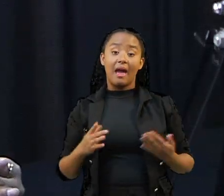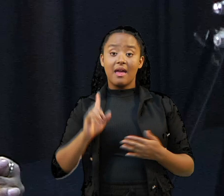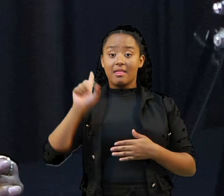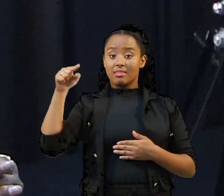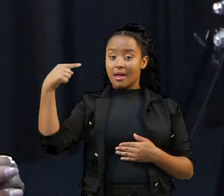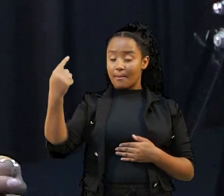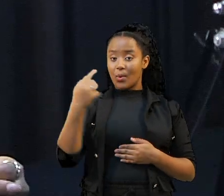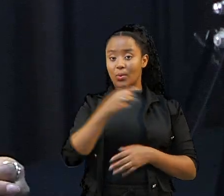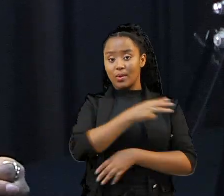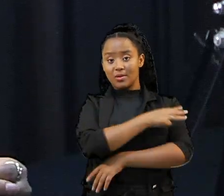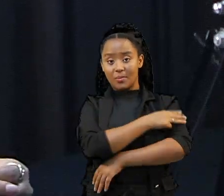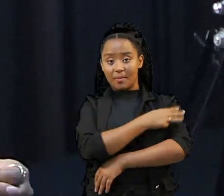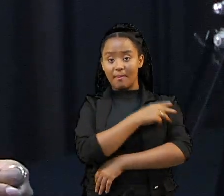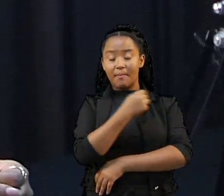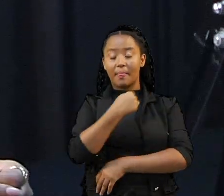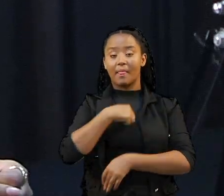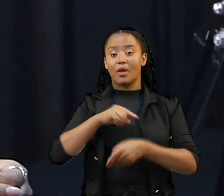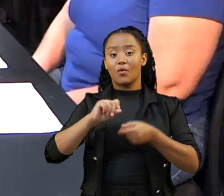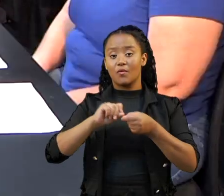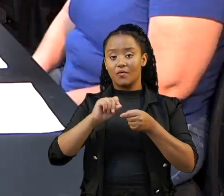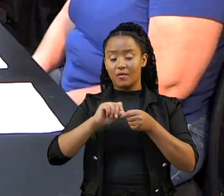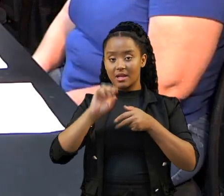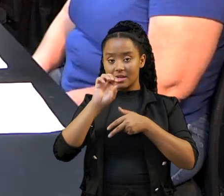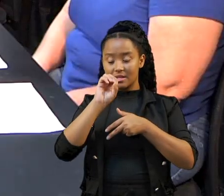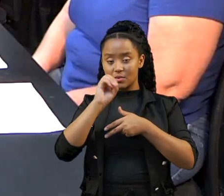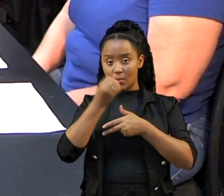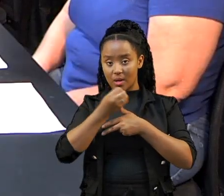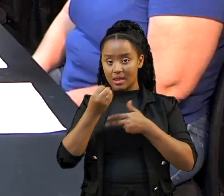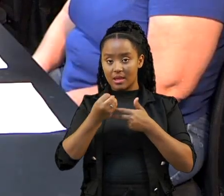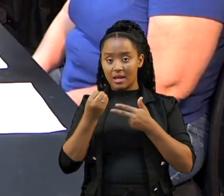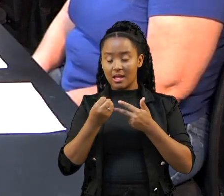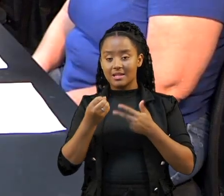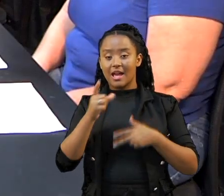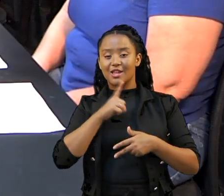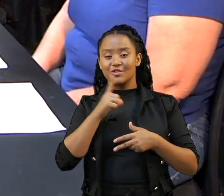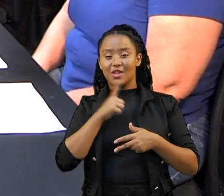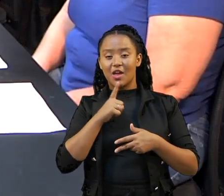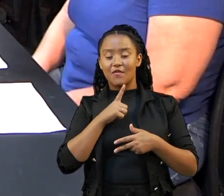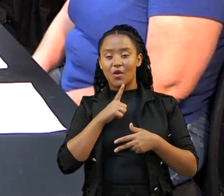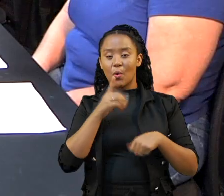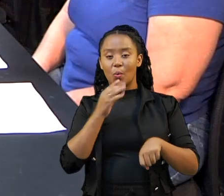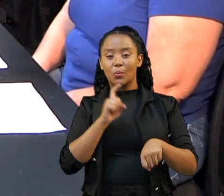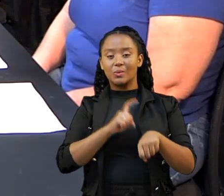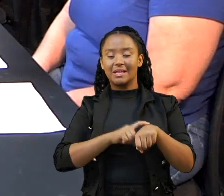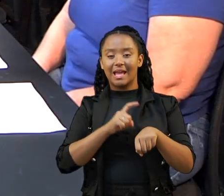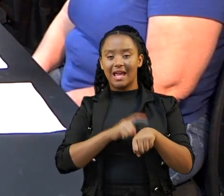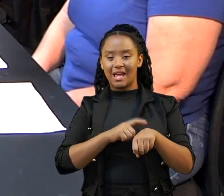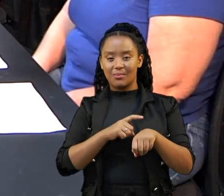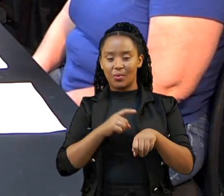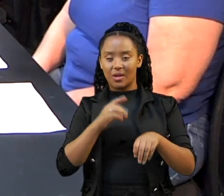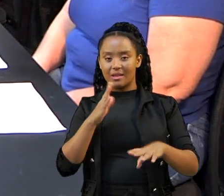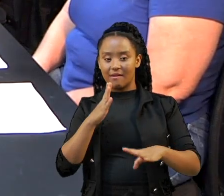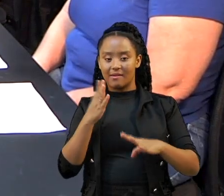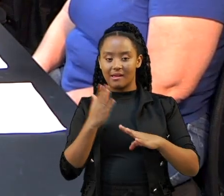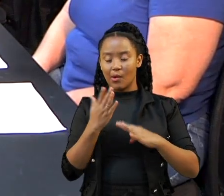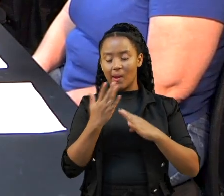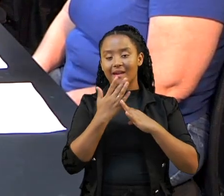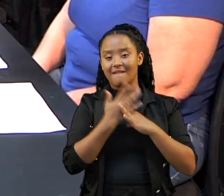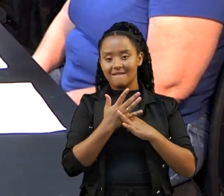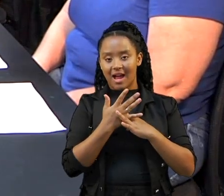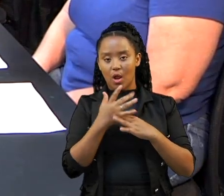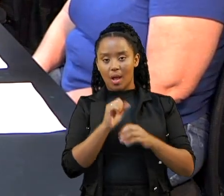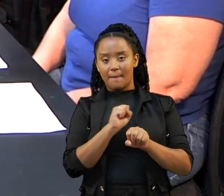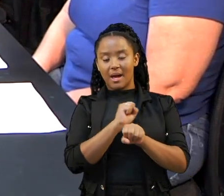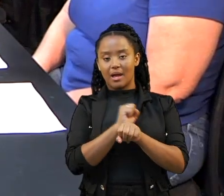depois do ensino médio, eu fiz o Enem e eu tive um tempo ocioso por conta da pandemia, que aí a gente teve